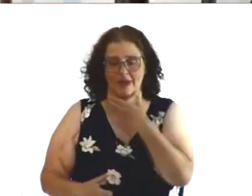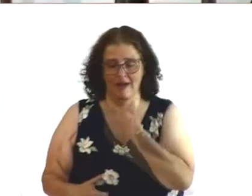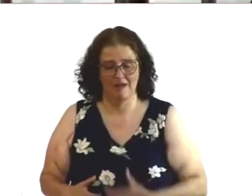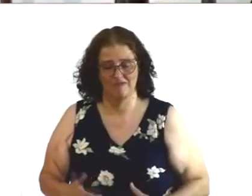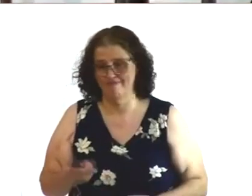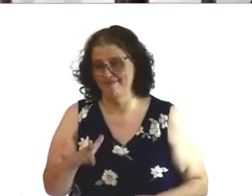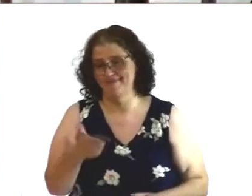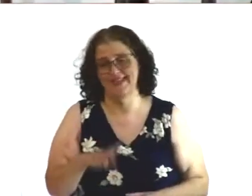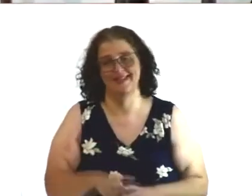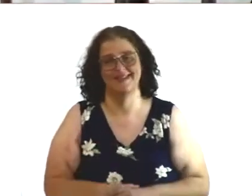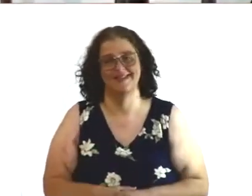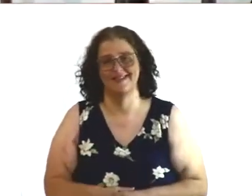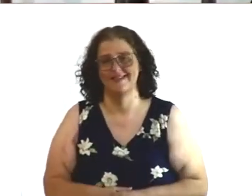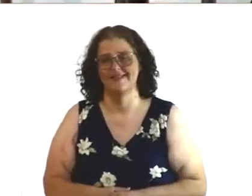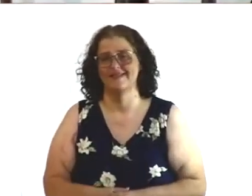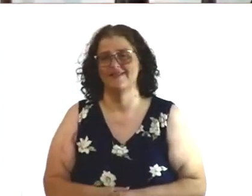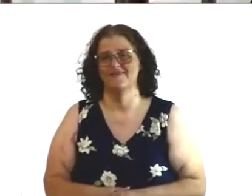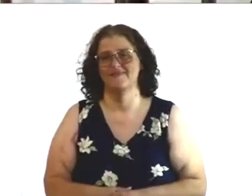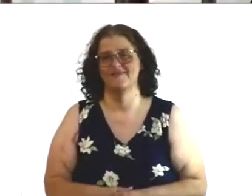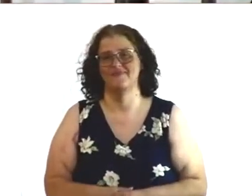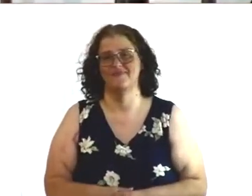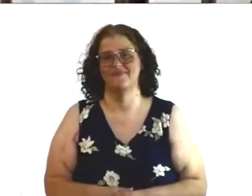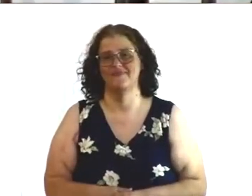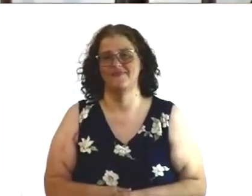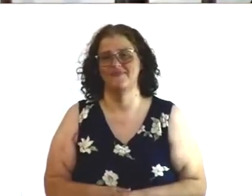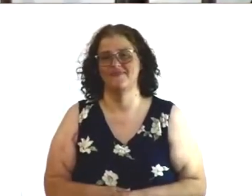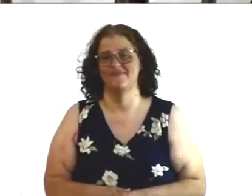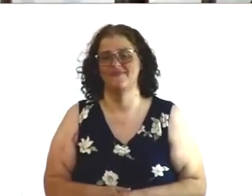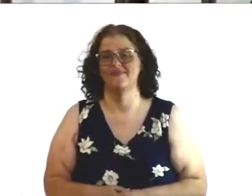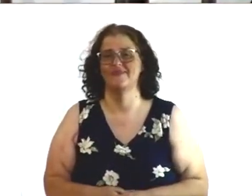isso numa propaganda nessa semana. Apareceu lá que